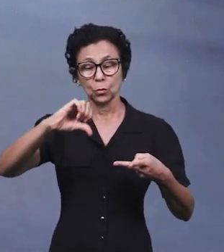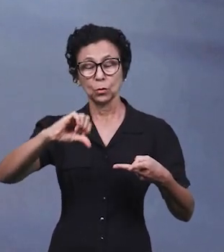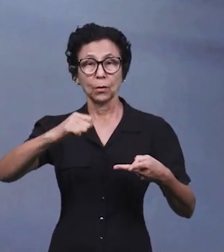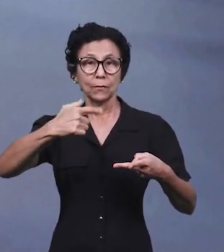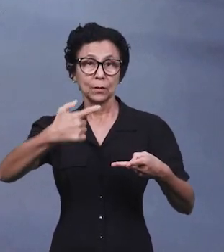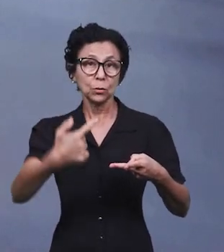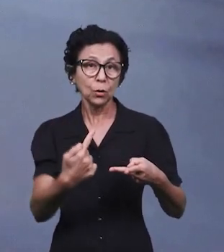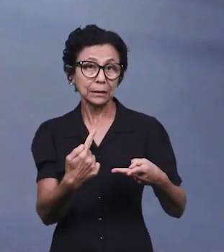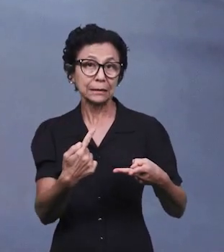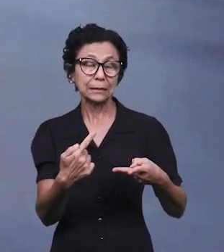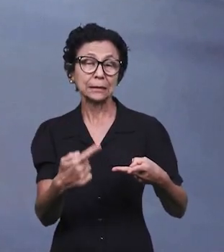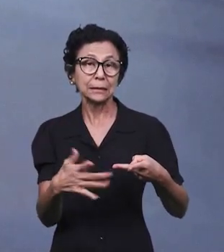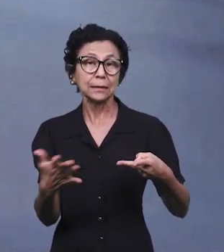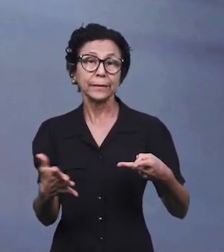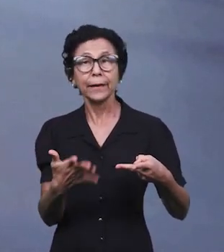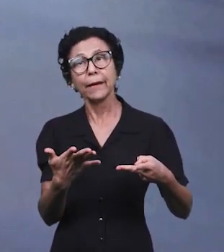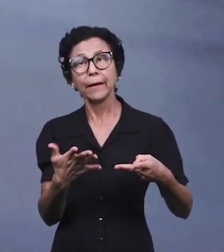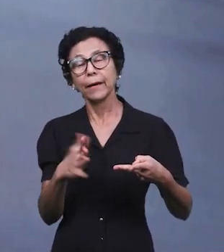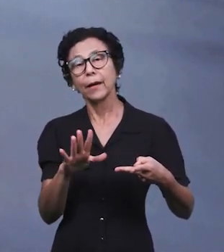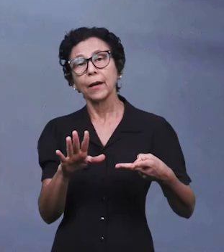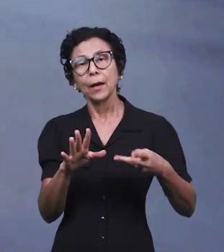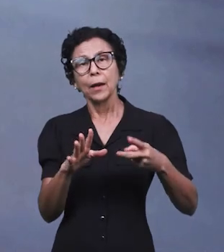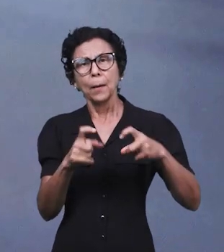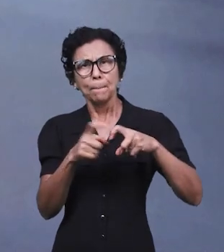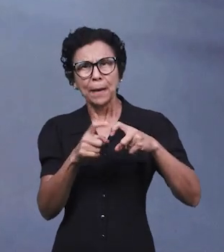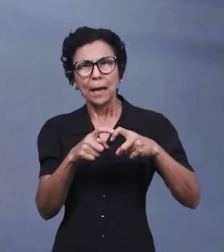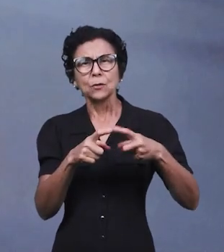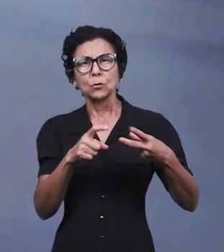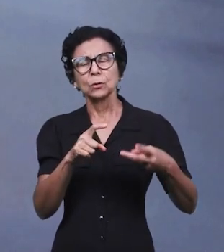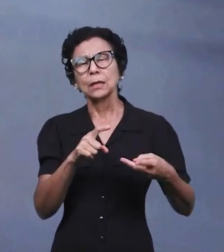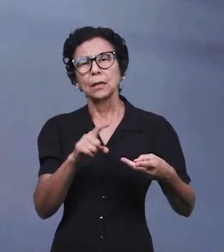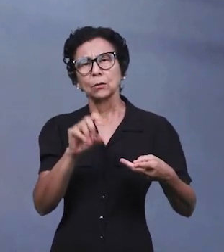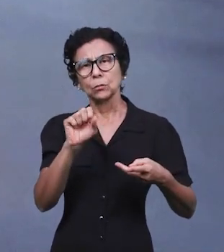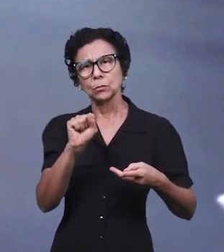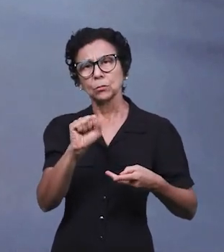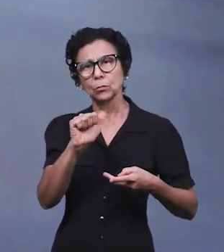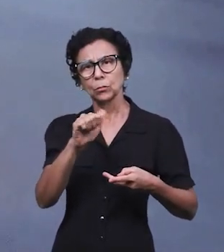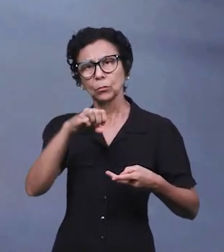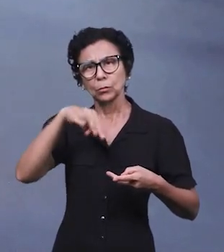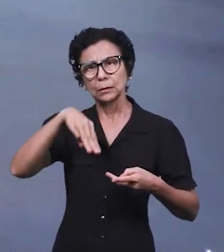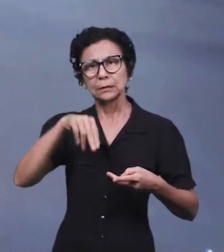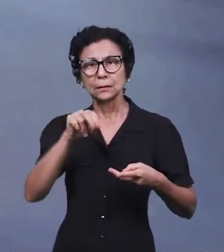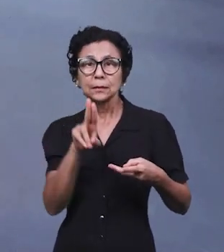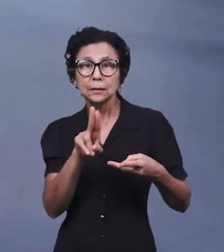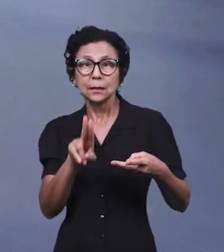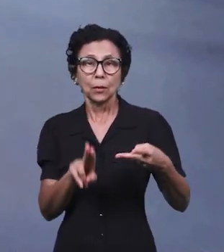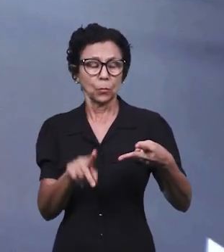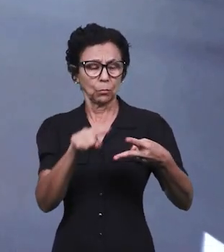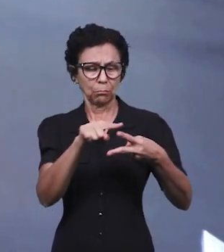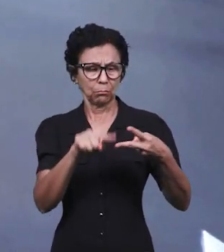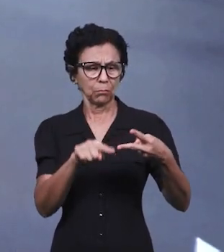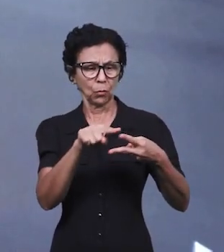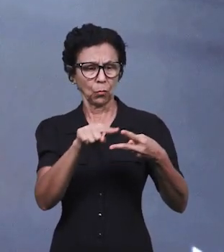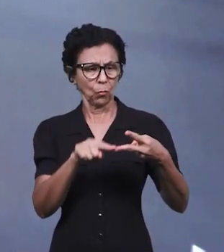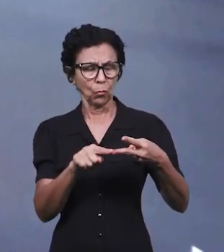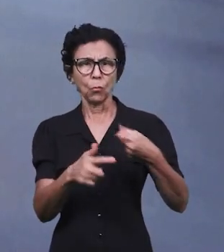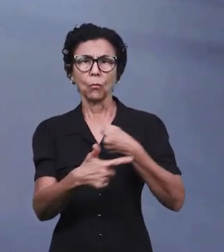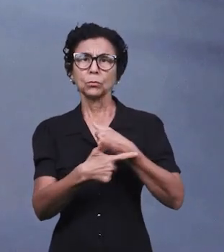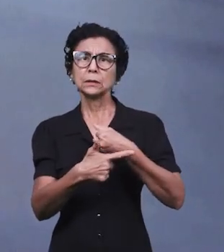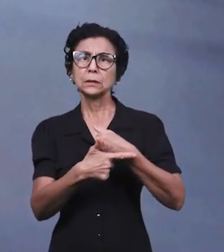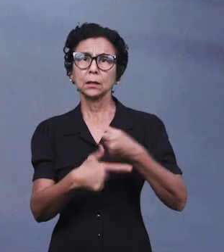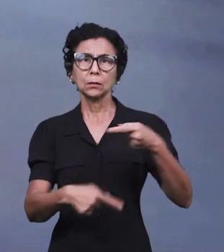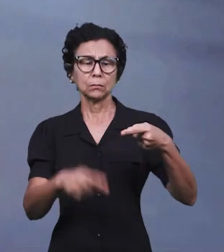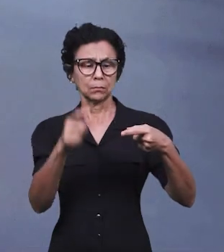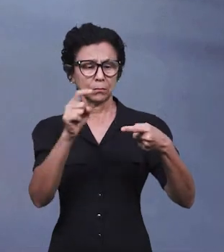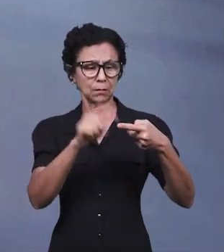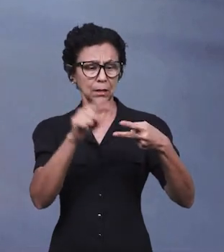SAMU. E muitas vezes as pessoas, elas não sabem em que atua cada um, né? O bombeiro geralmente